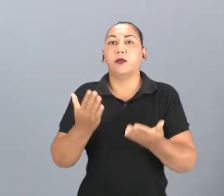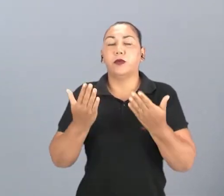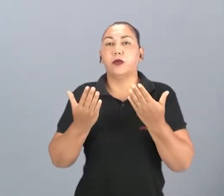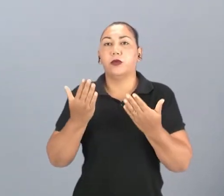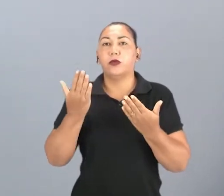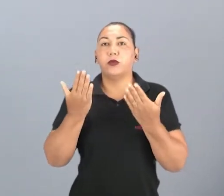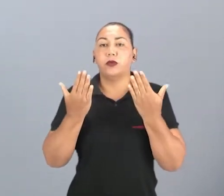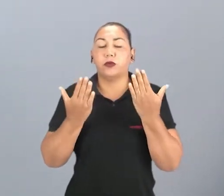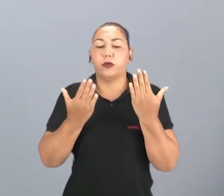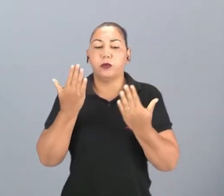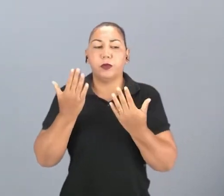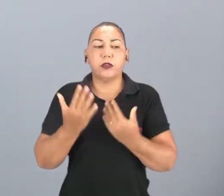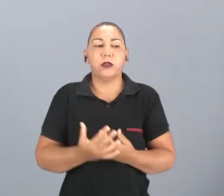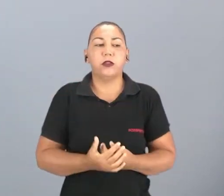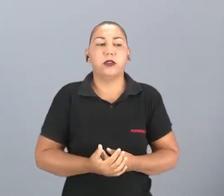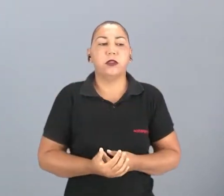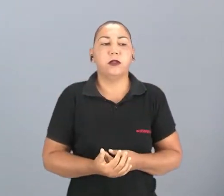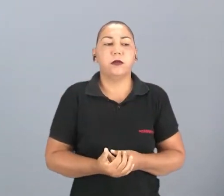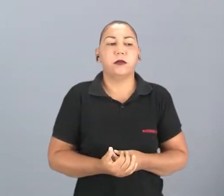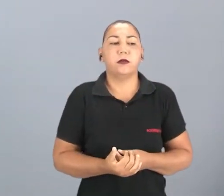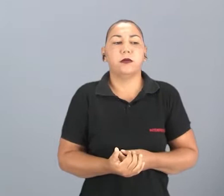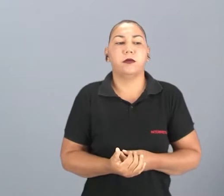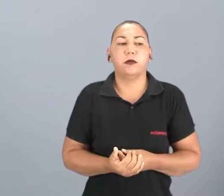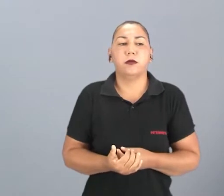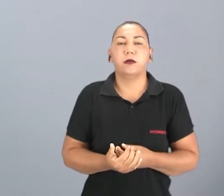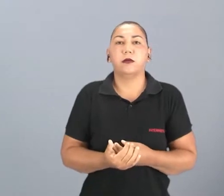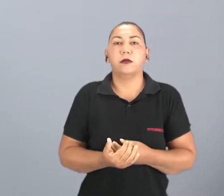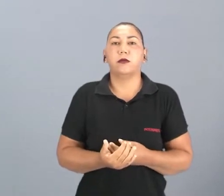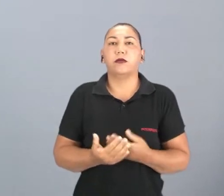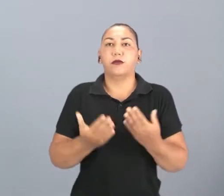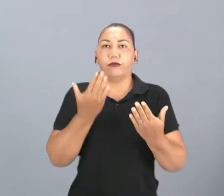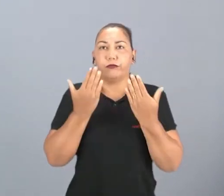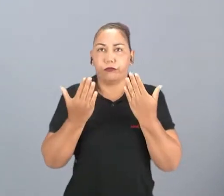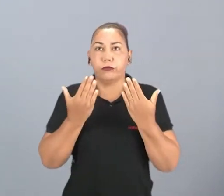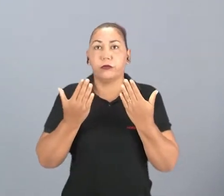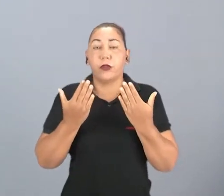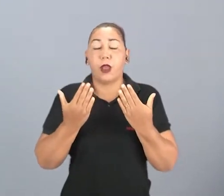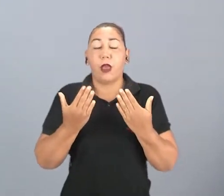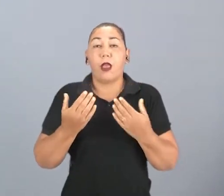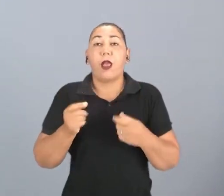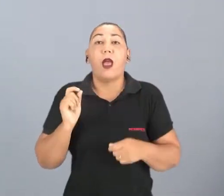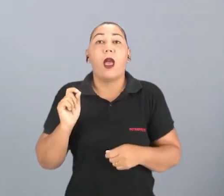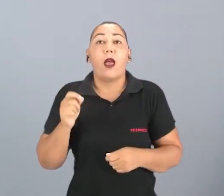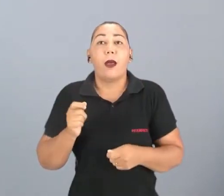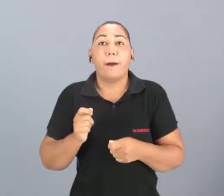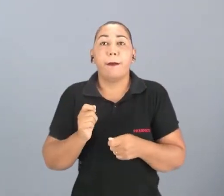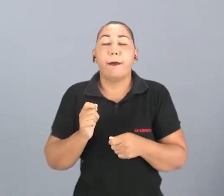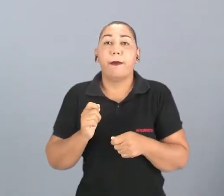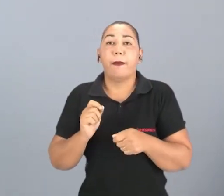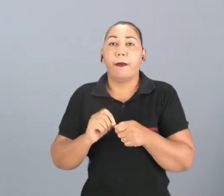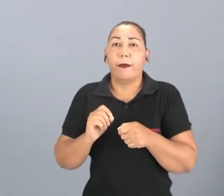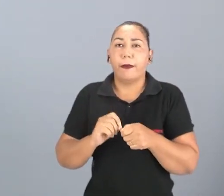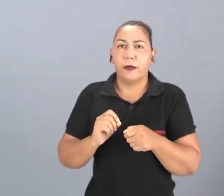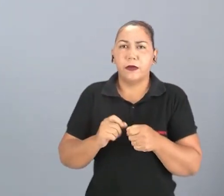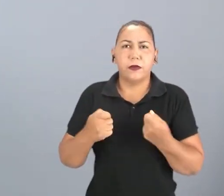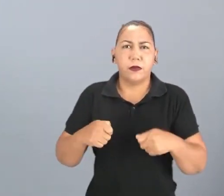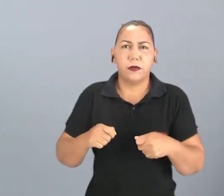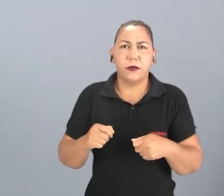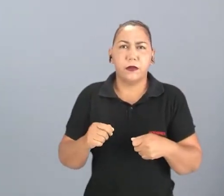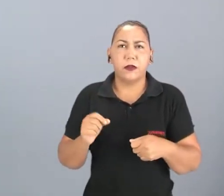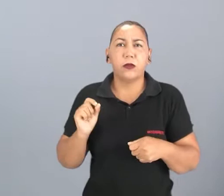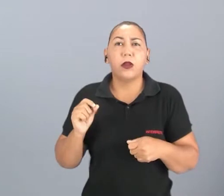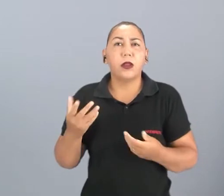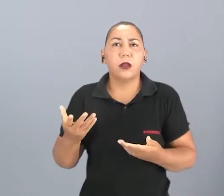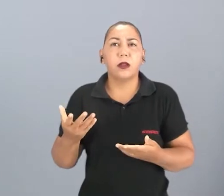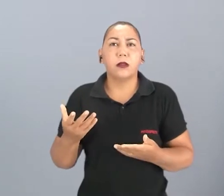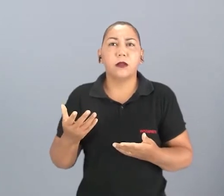Olha só, ela foi convidada para esse curso. E o que ela precisava fazer? Uma redação em inglês. Ela precisou fazer uma redação em inglês